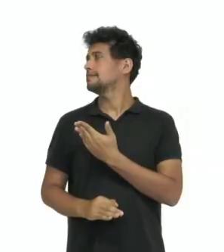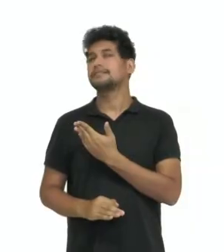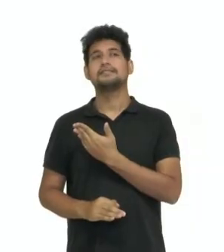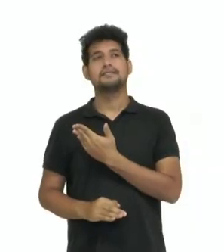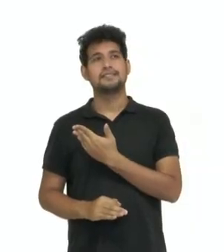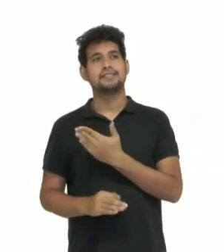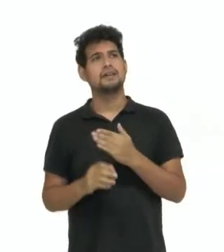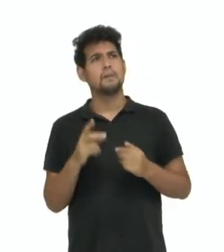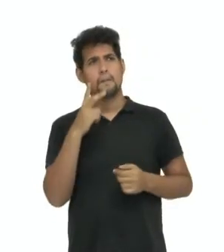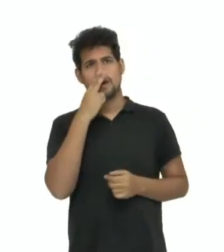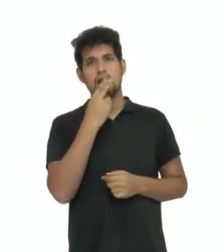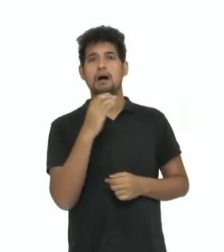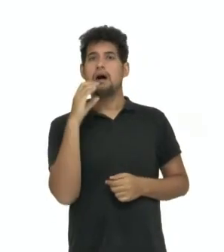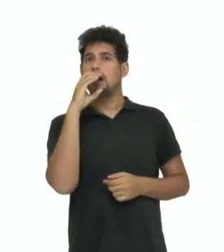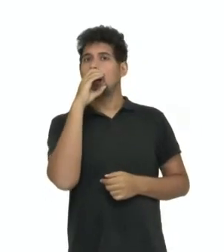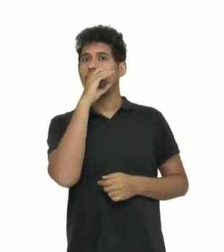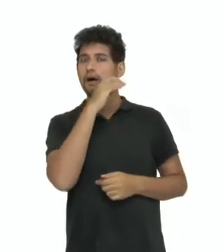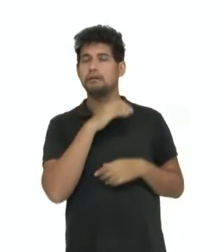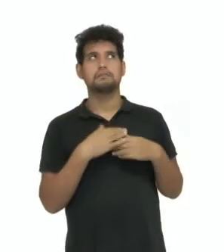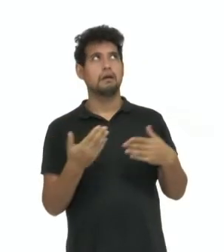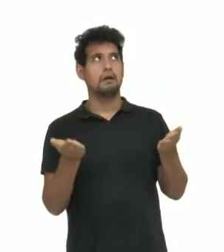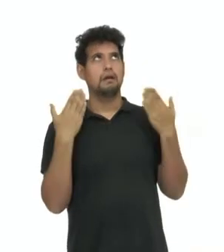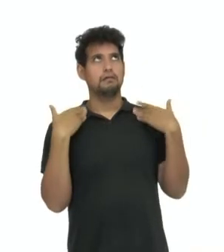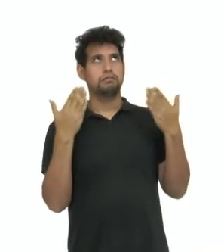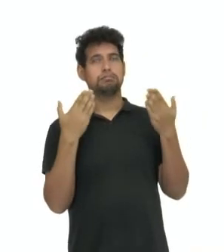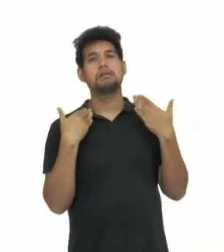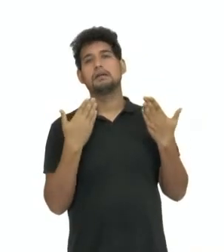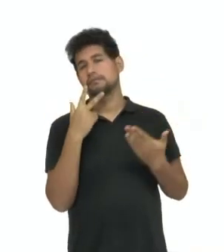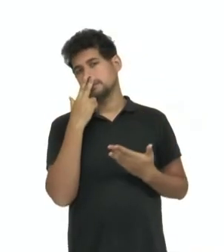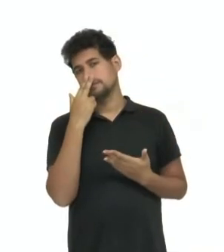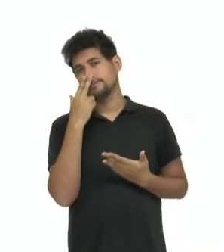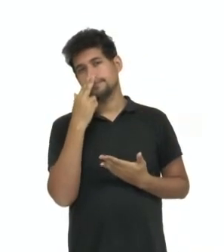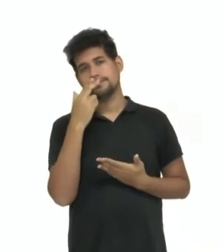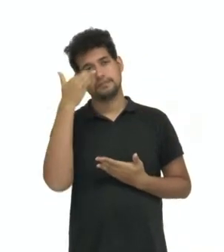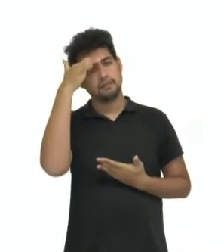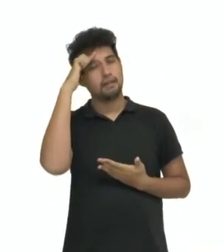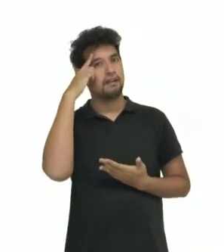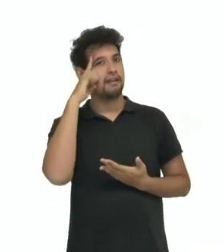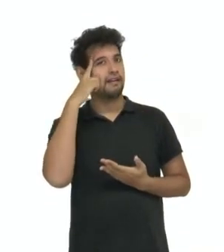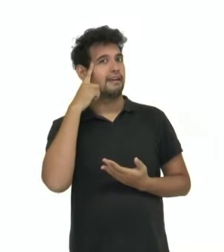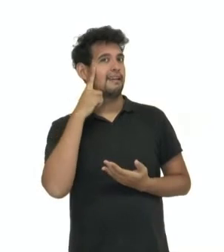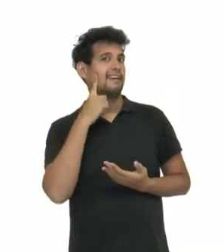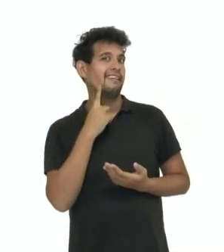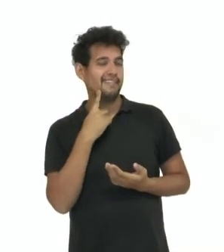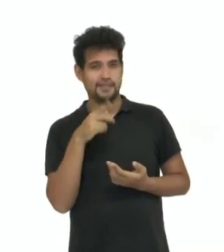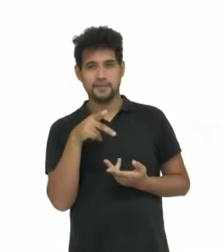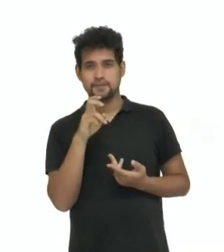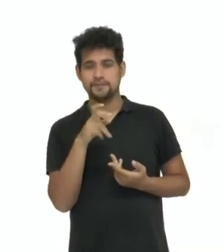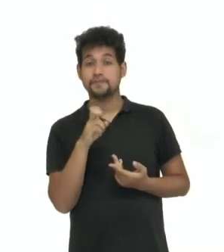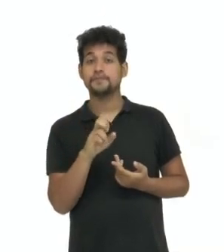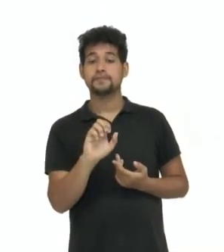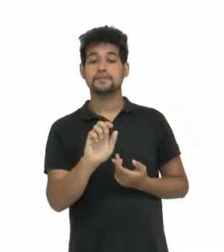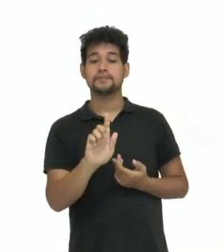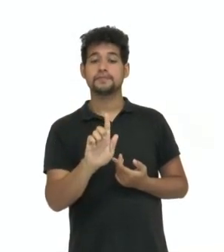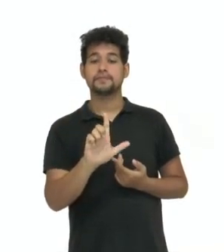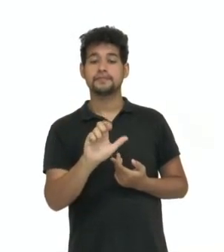muito calor, né? Calor. Suor, que a gente percebe,